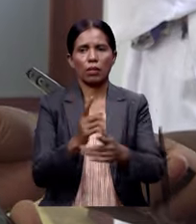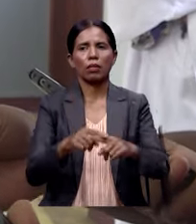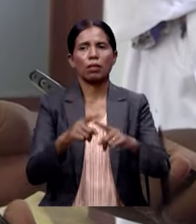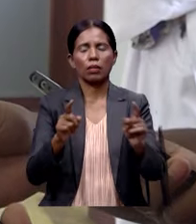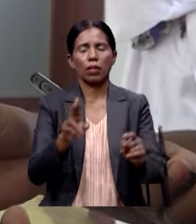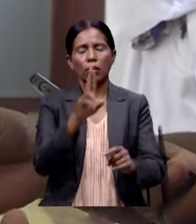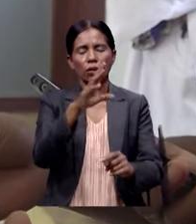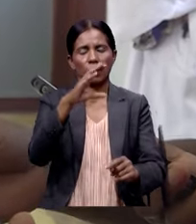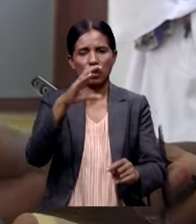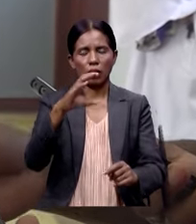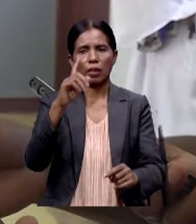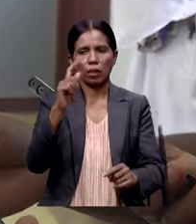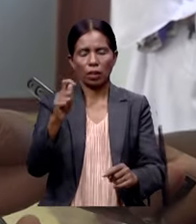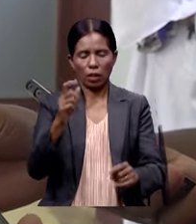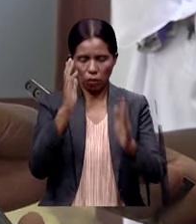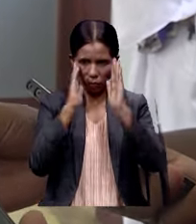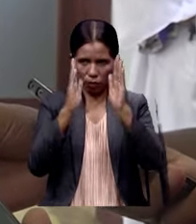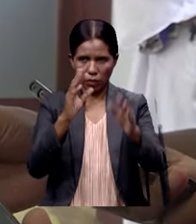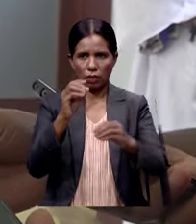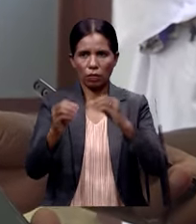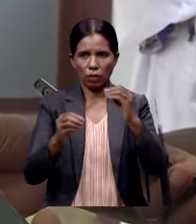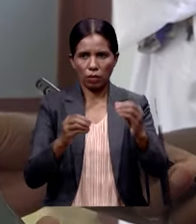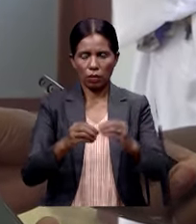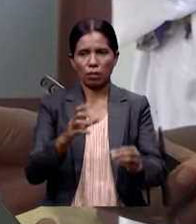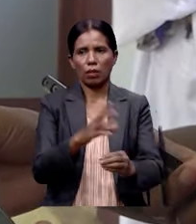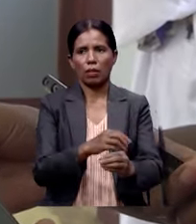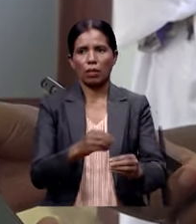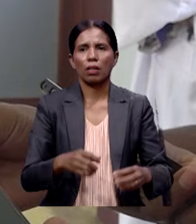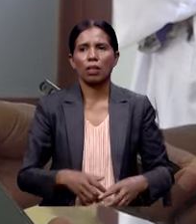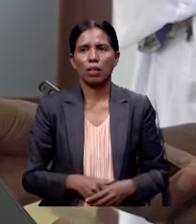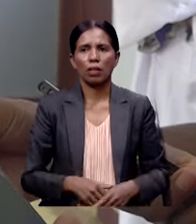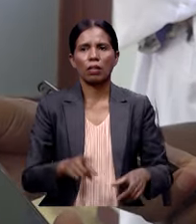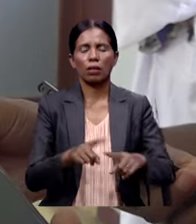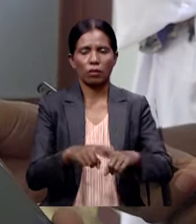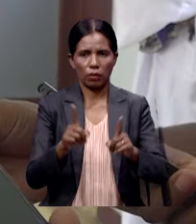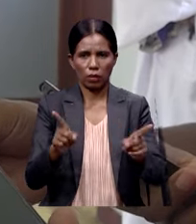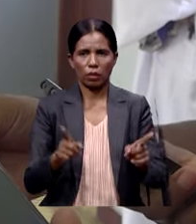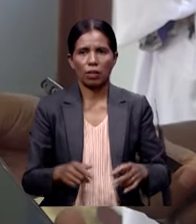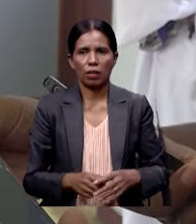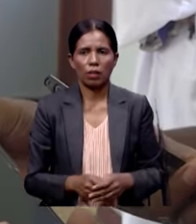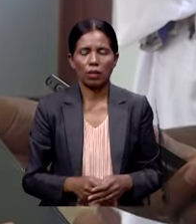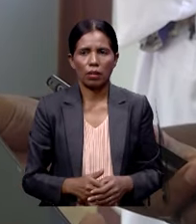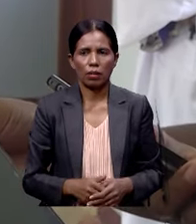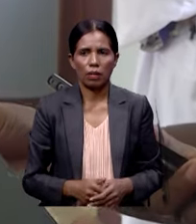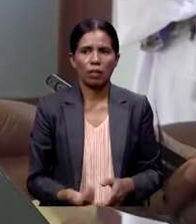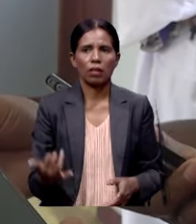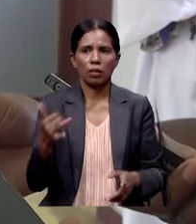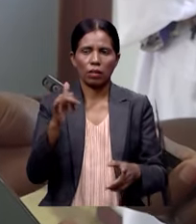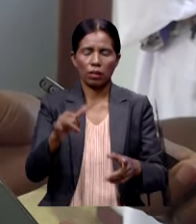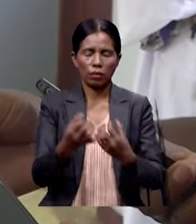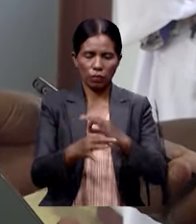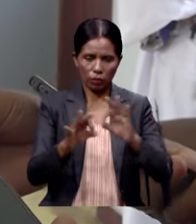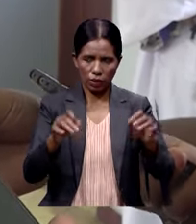UCT ini yang aposta leu ba iha curativa tá onde nem a diferença e nem mais me sentir nem remata